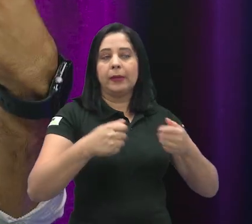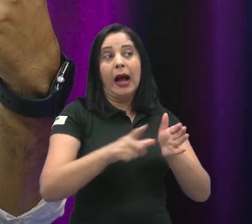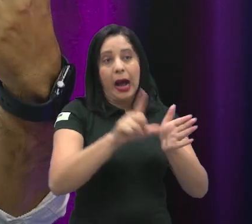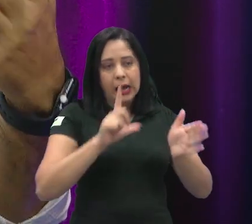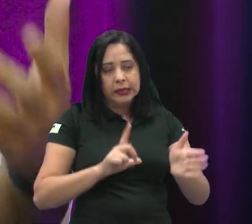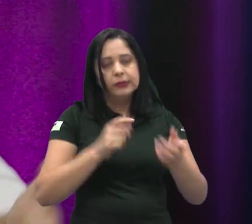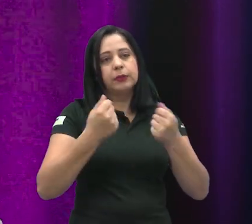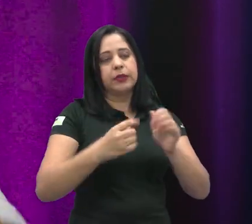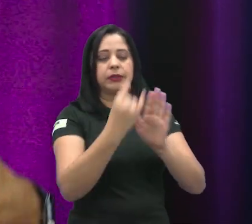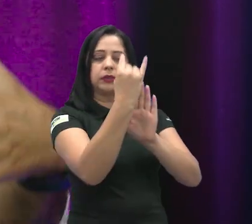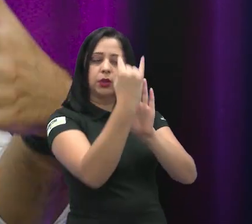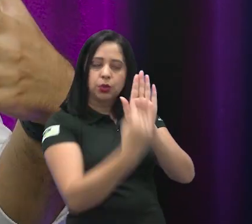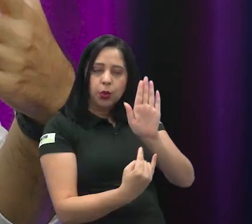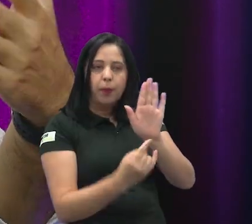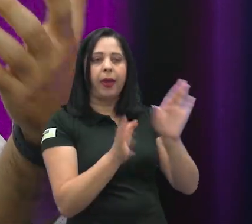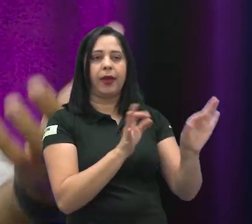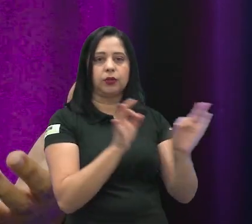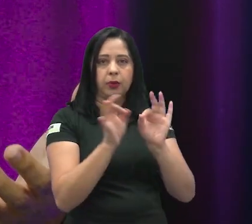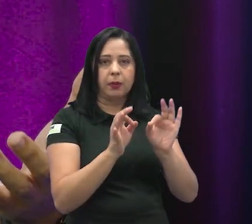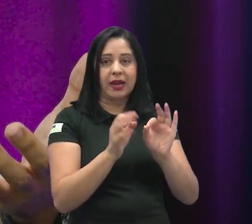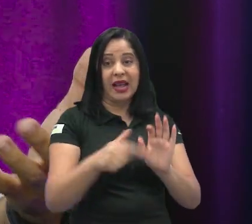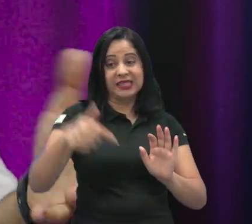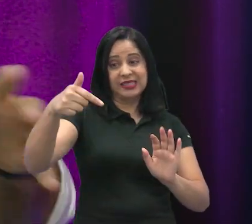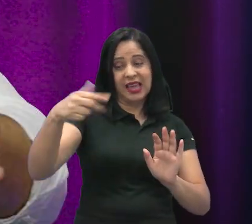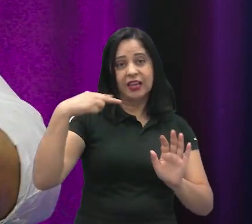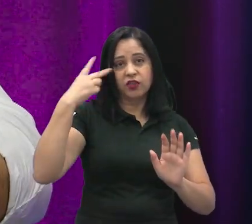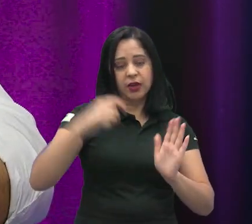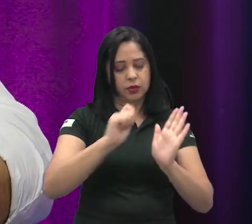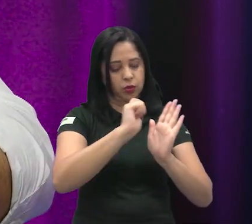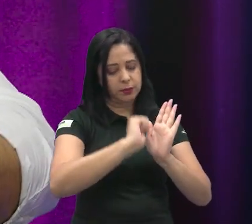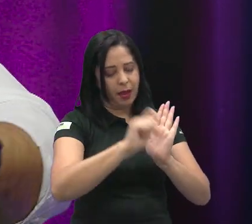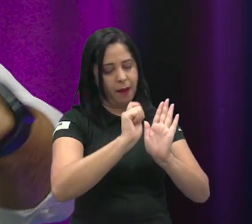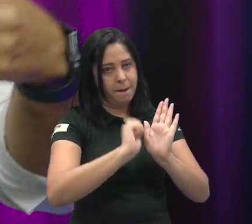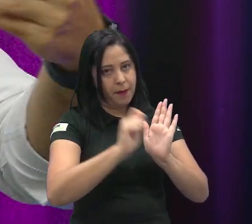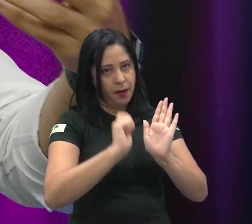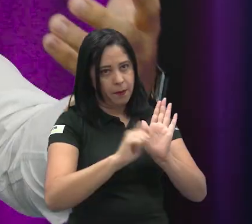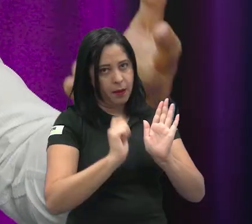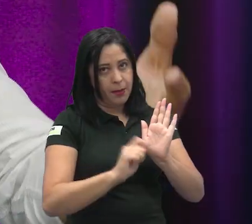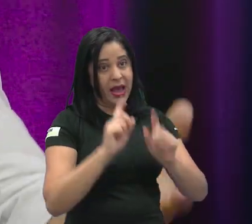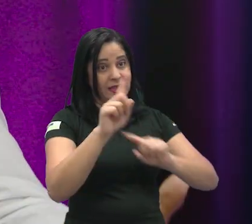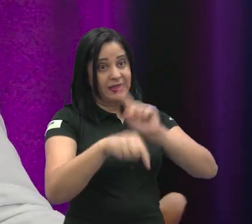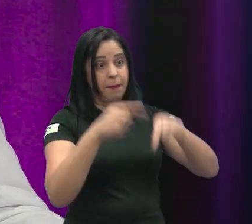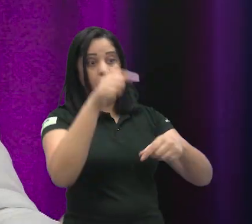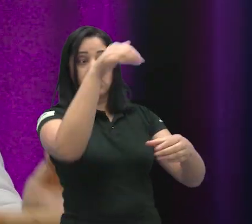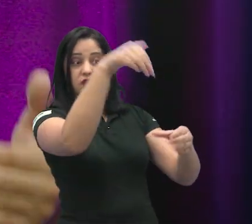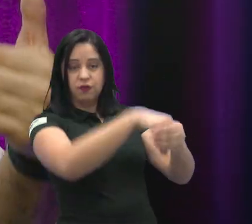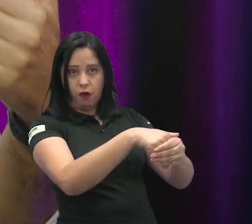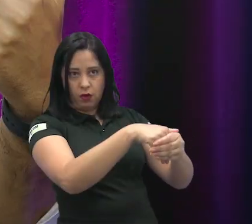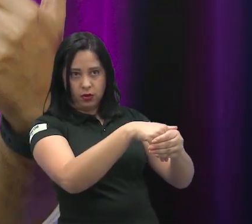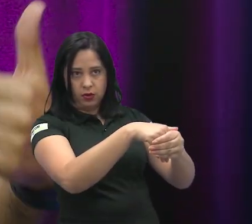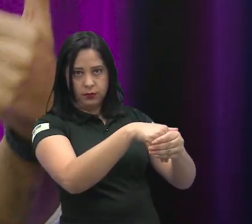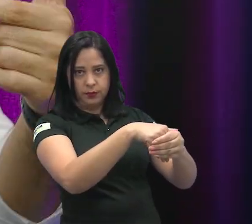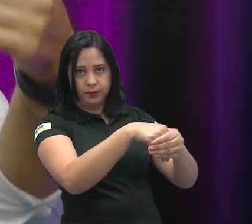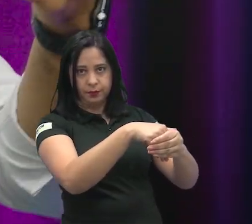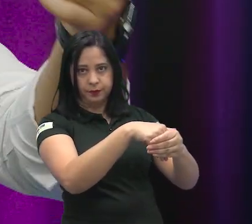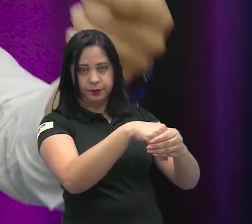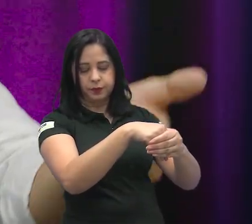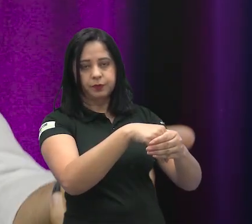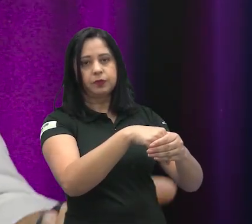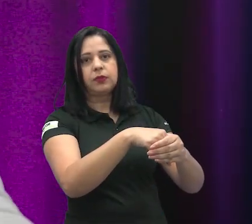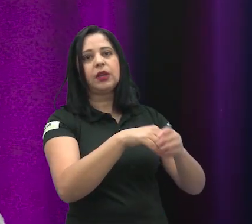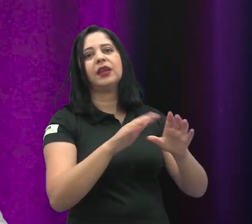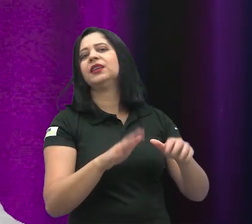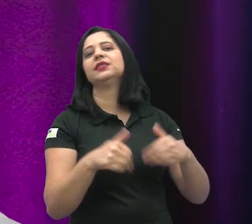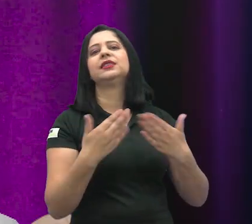tem que apresentar um requerimento, esse requerimento tem que ser assinado por pelo menos 7 vereadores, é votado em plenário e depois é votada a